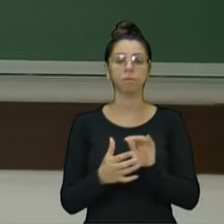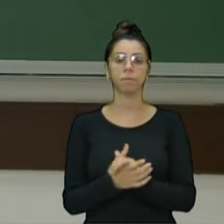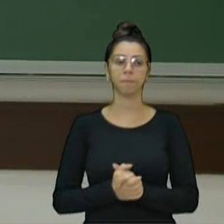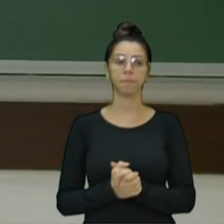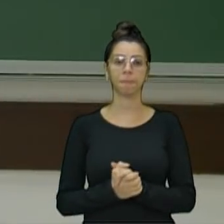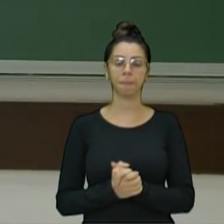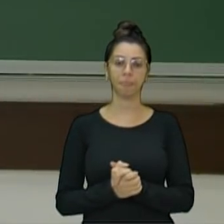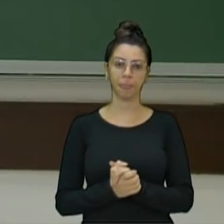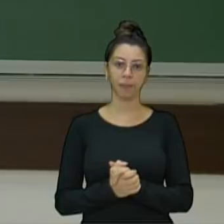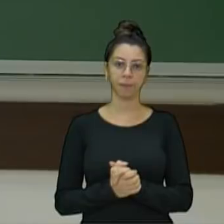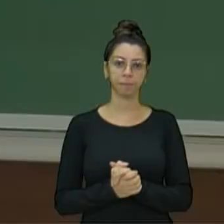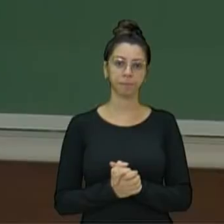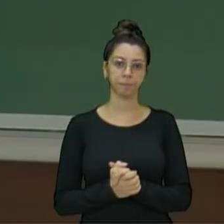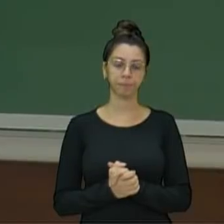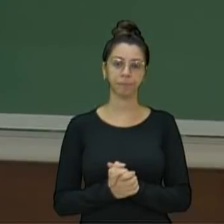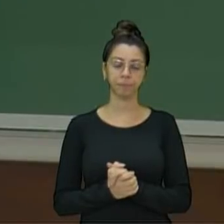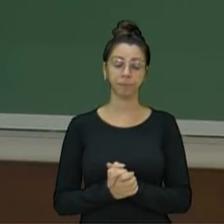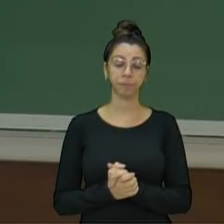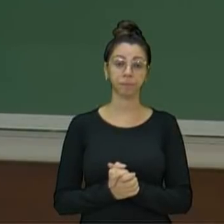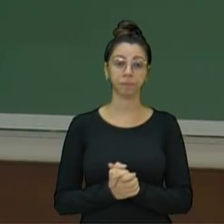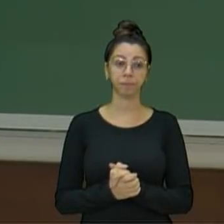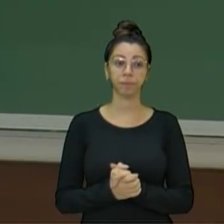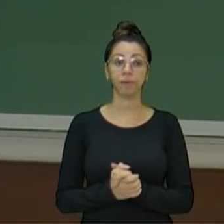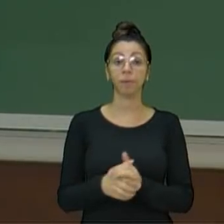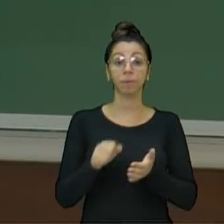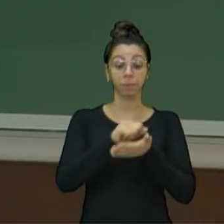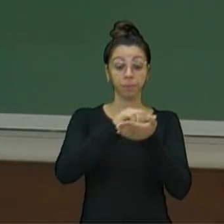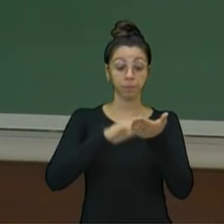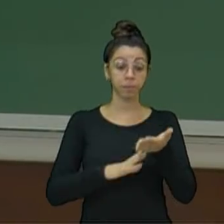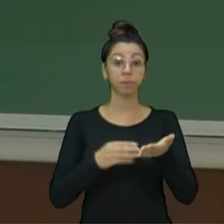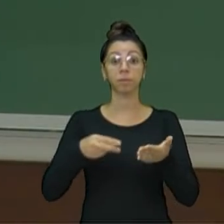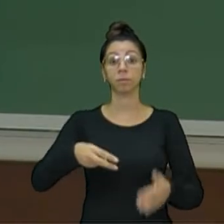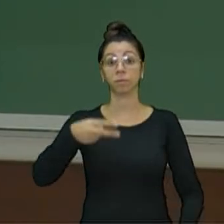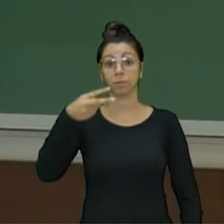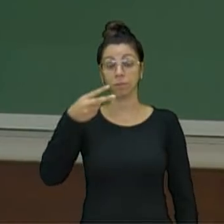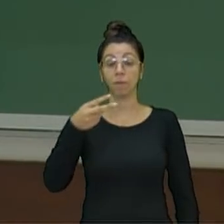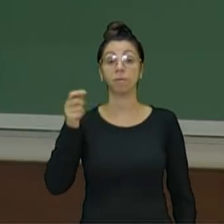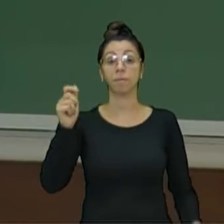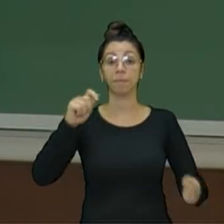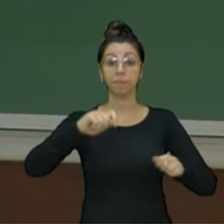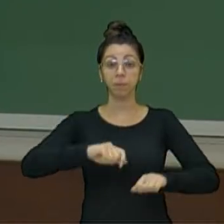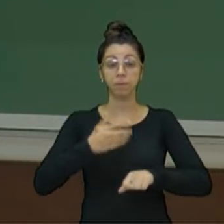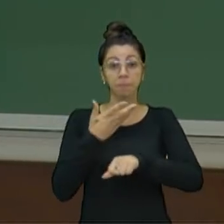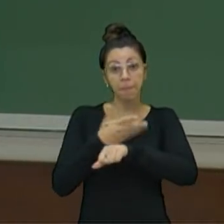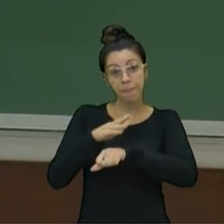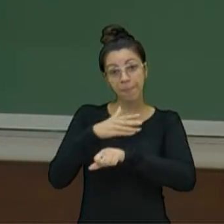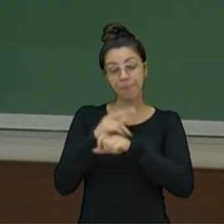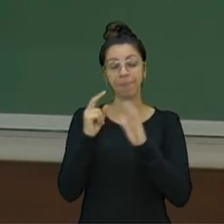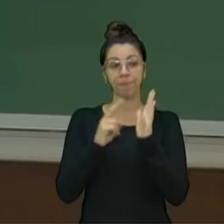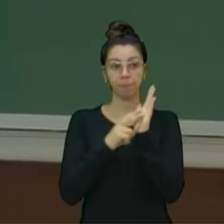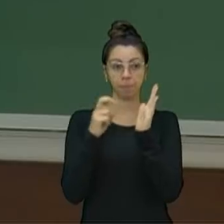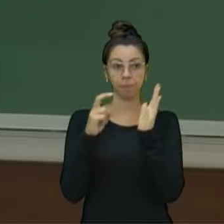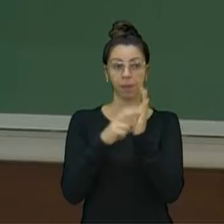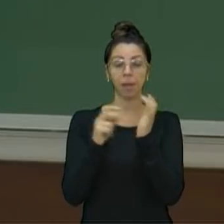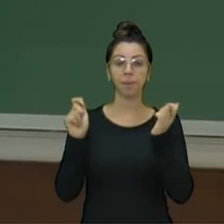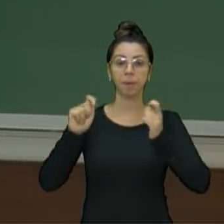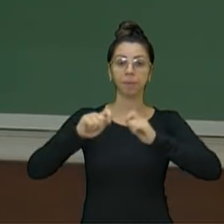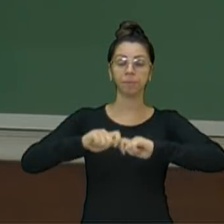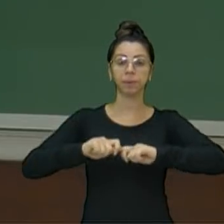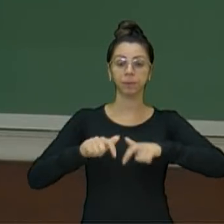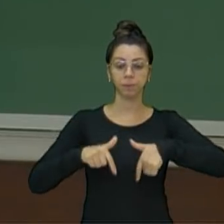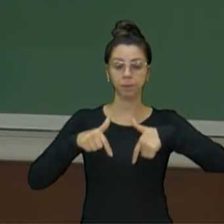Então, no exercício número 2, para vocês praticarem o vocabulário, vocês vão relacionar essas ações que